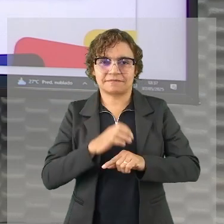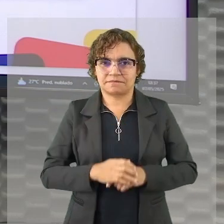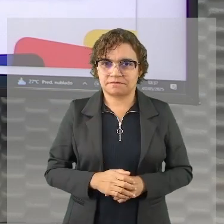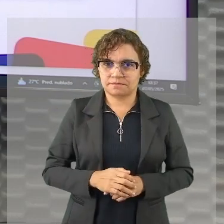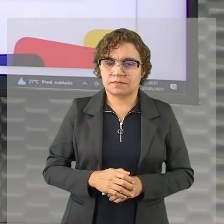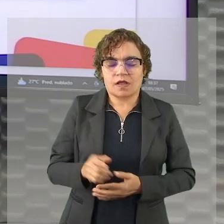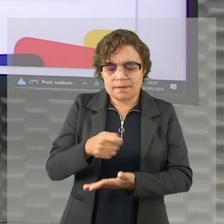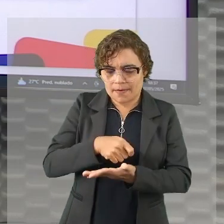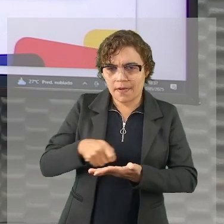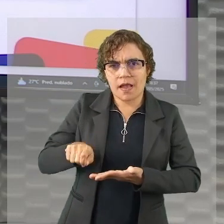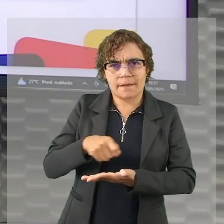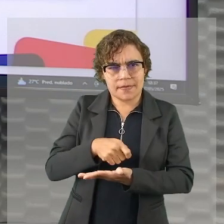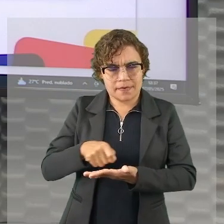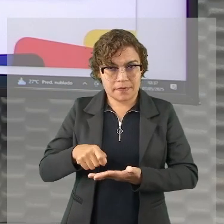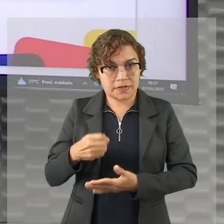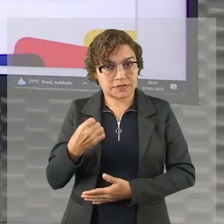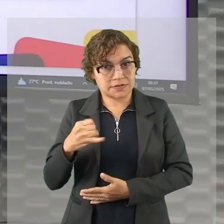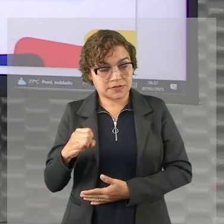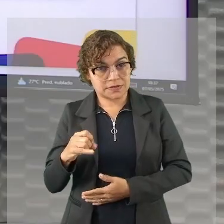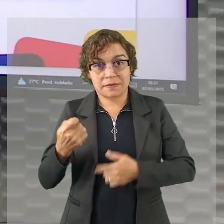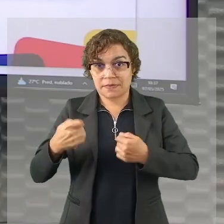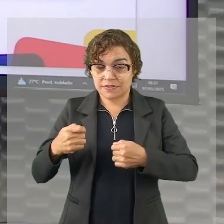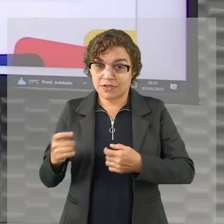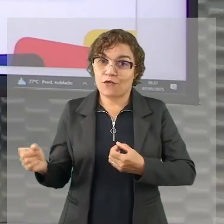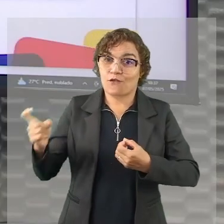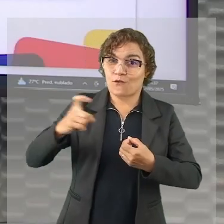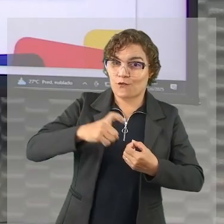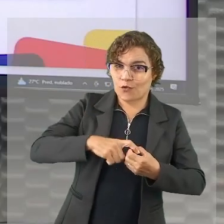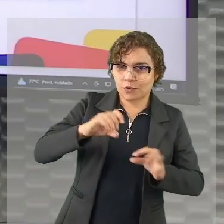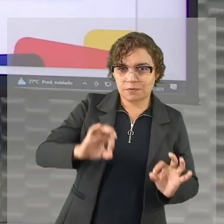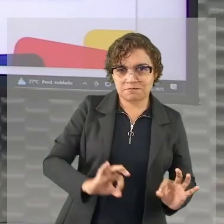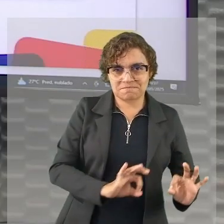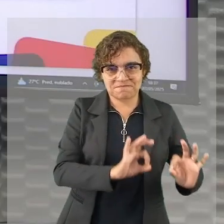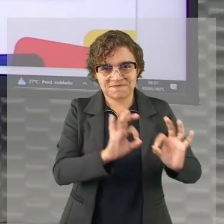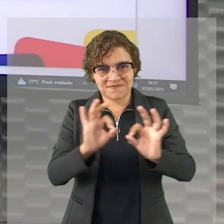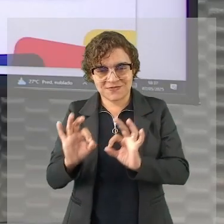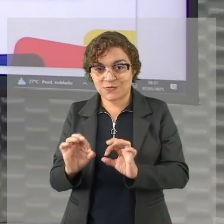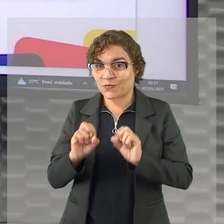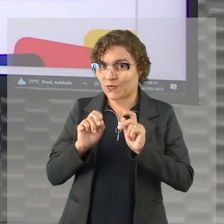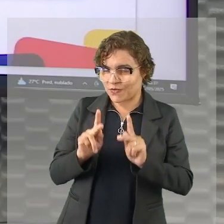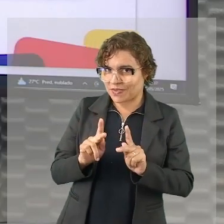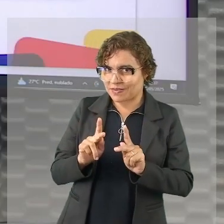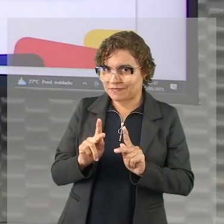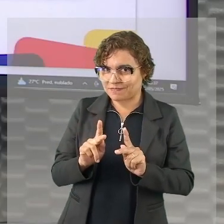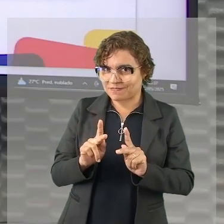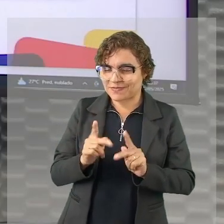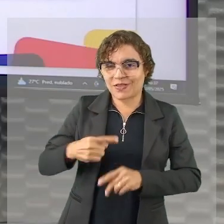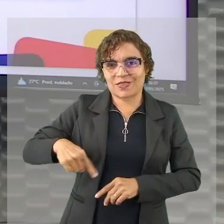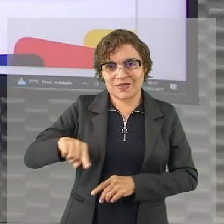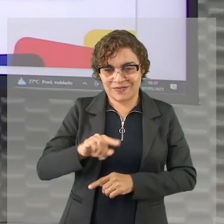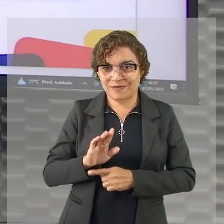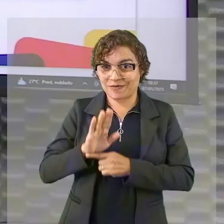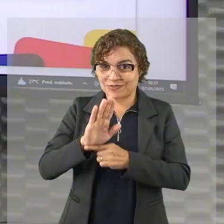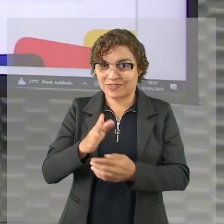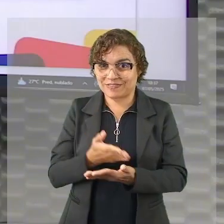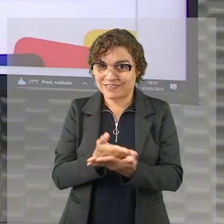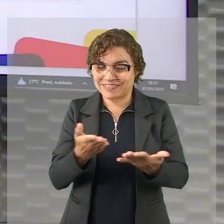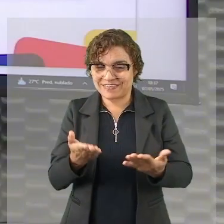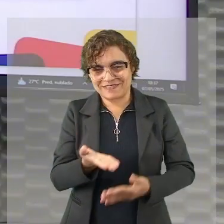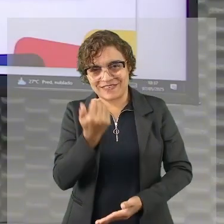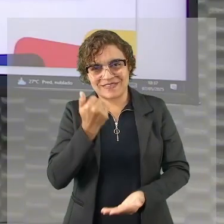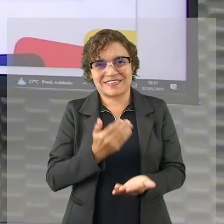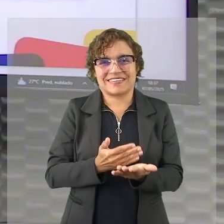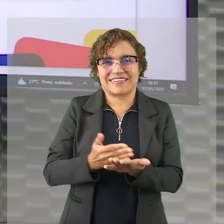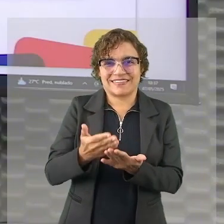suas anotações e, se precisar, revisite esta aula. Conte conosco nessa caminhada e vamos para a